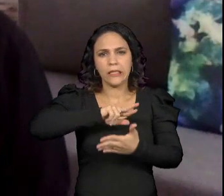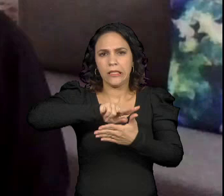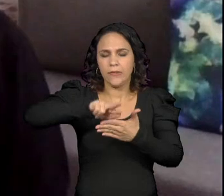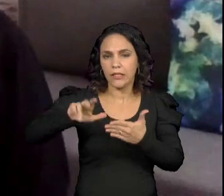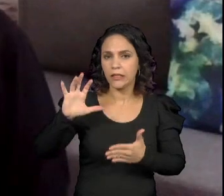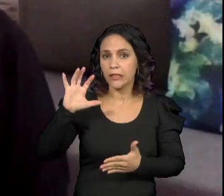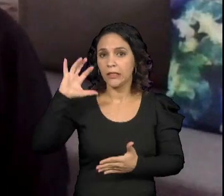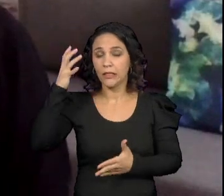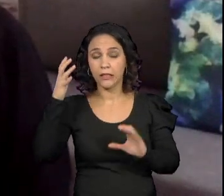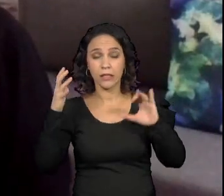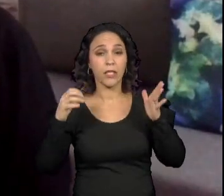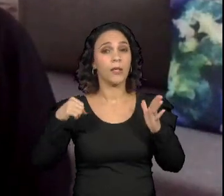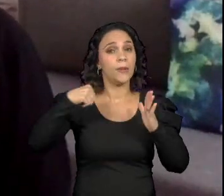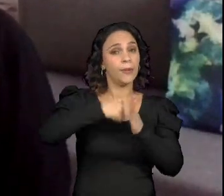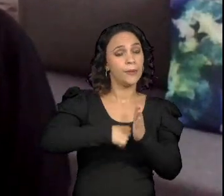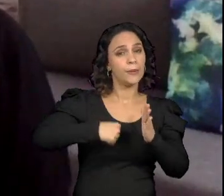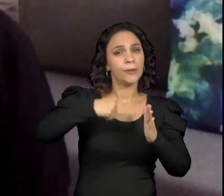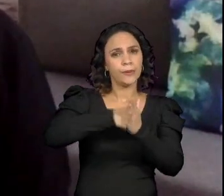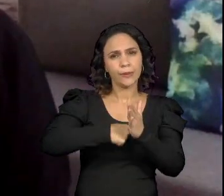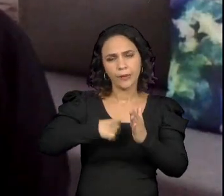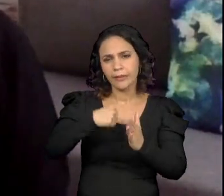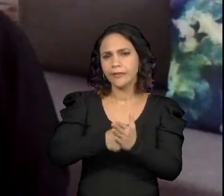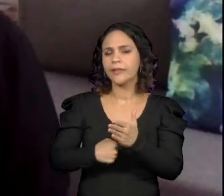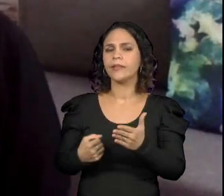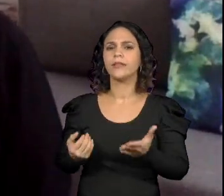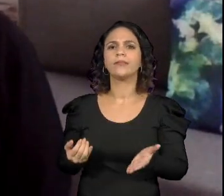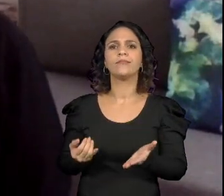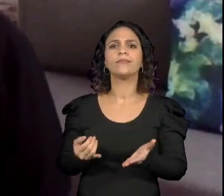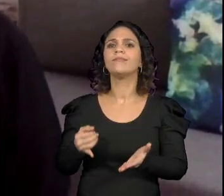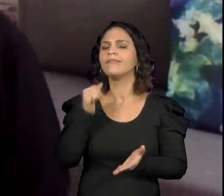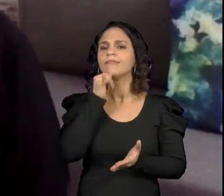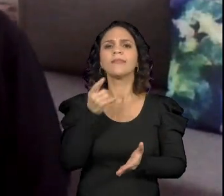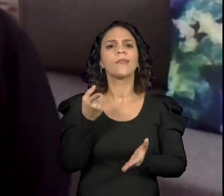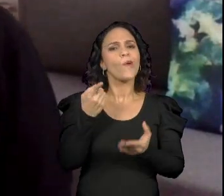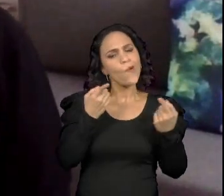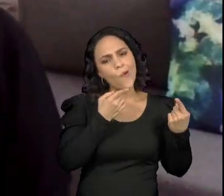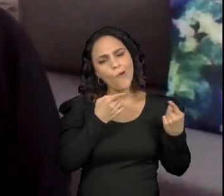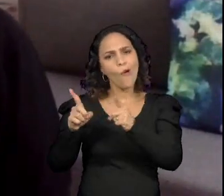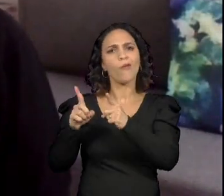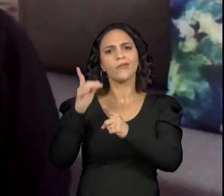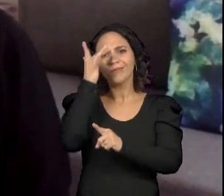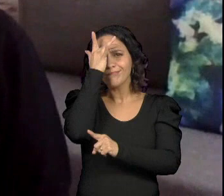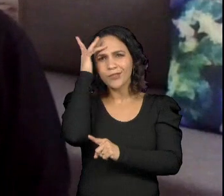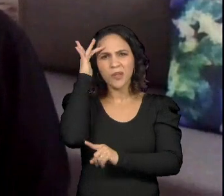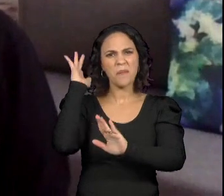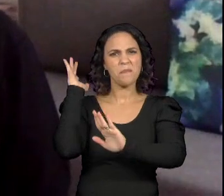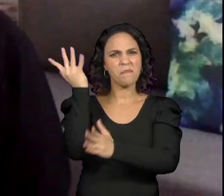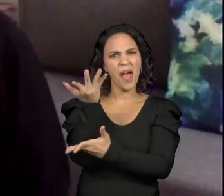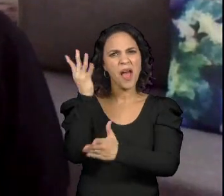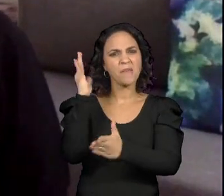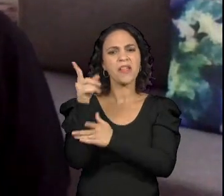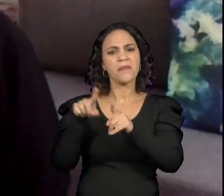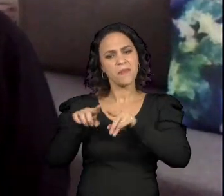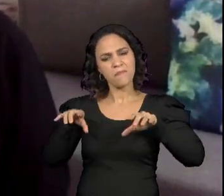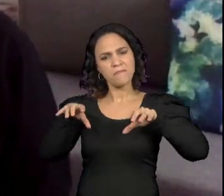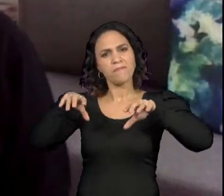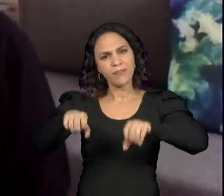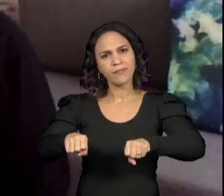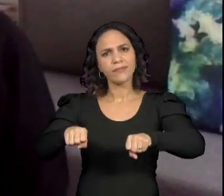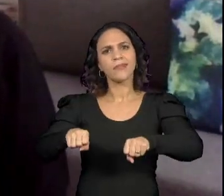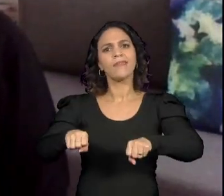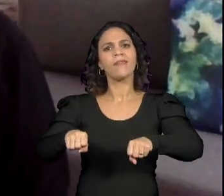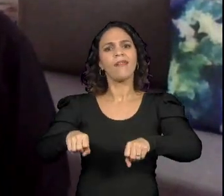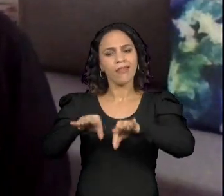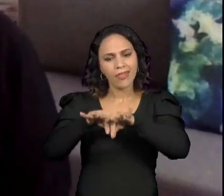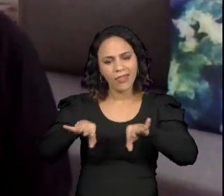situações de luta, seja contra o desmatamento, contra a invasão de áreas,